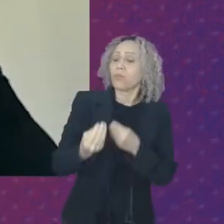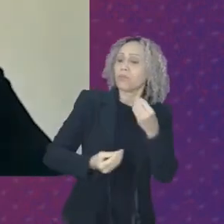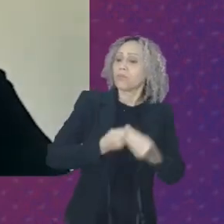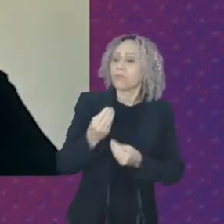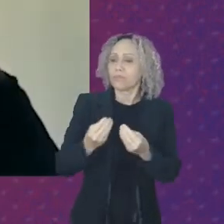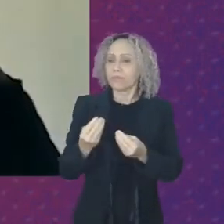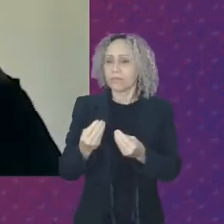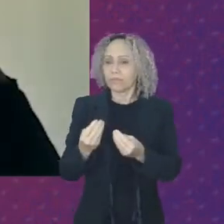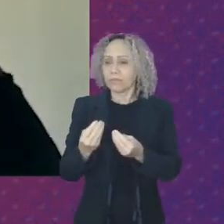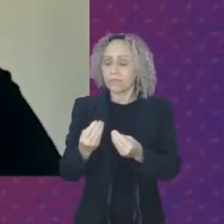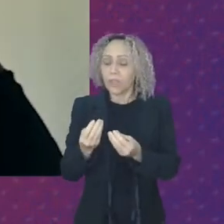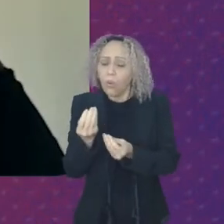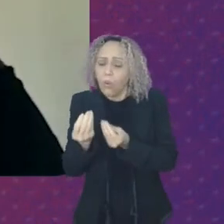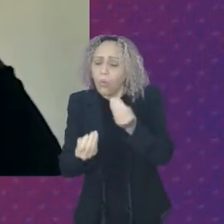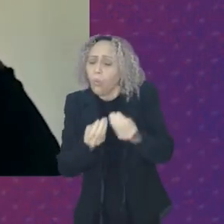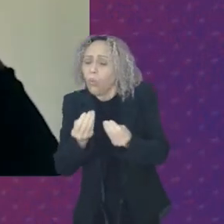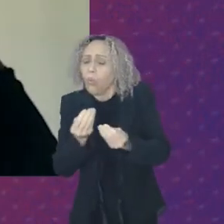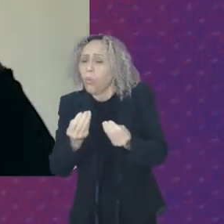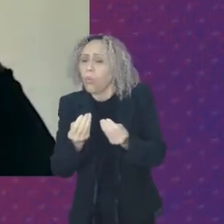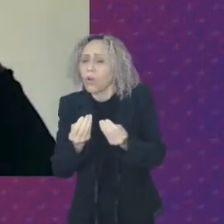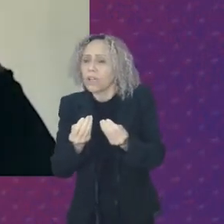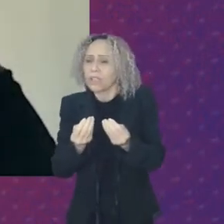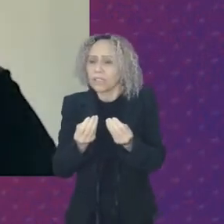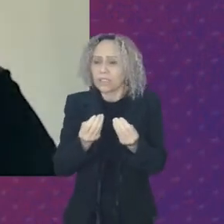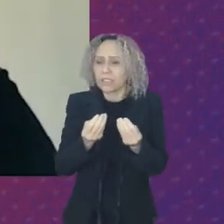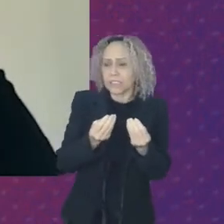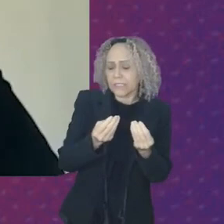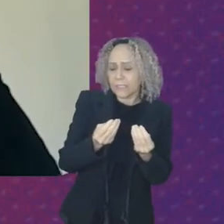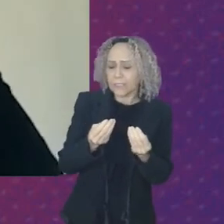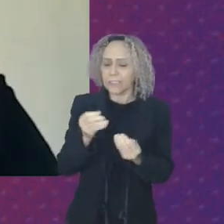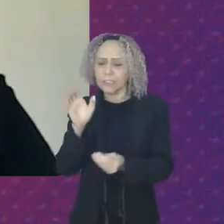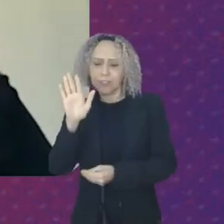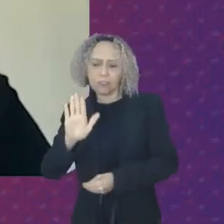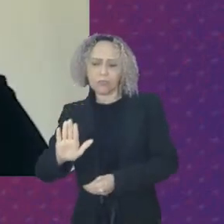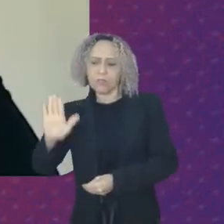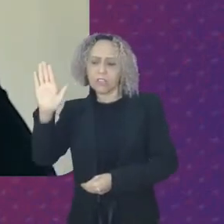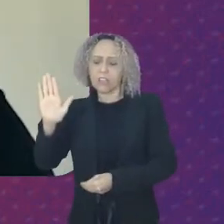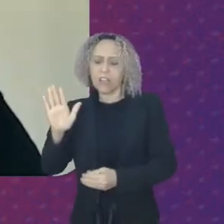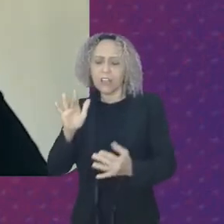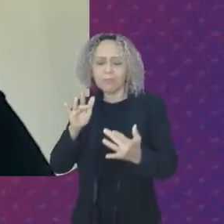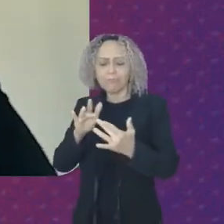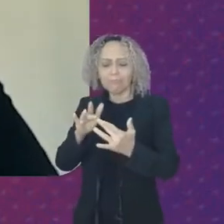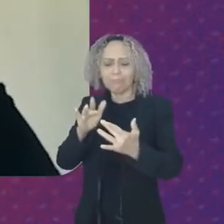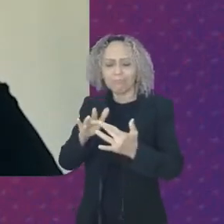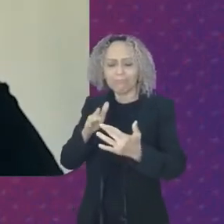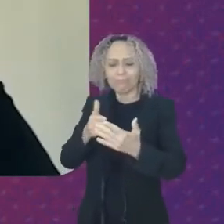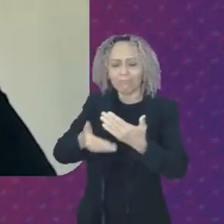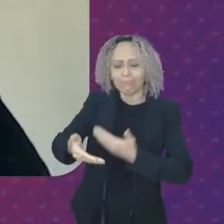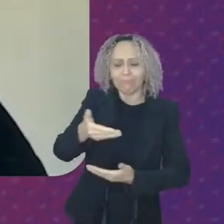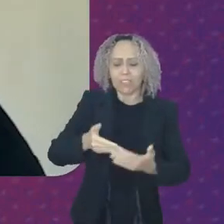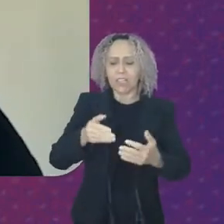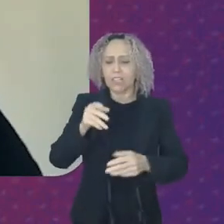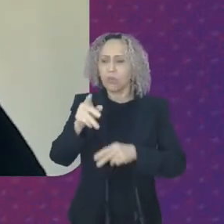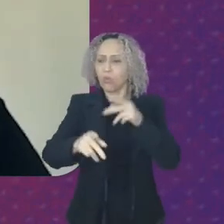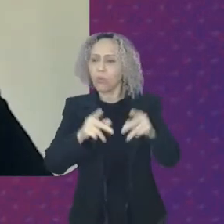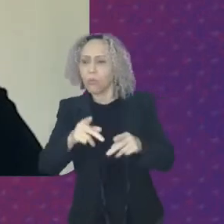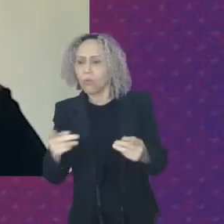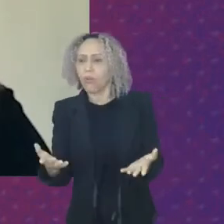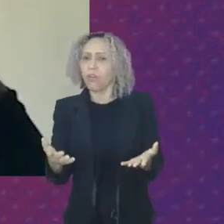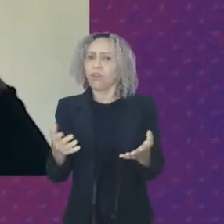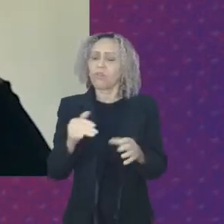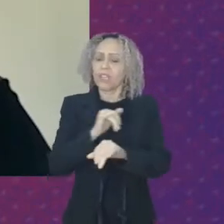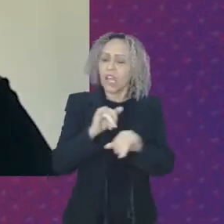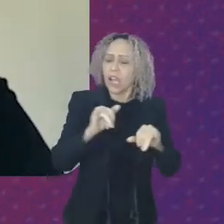dar. Como é que ela faz esse contato direto com o público da sua possível campanha, da possível campanha